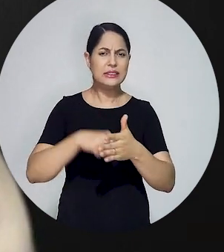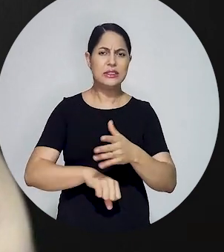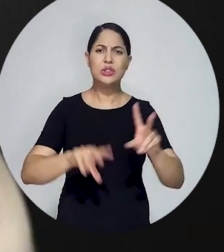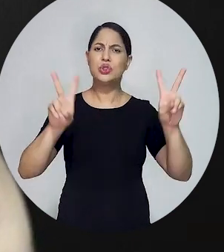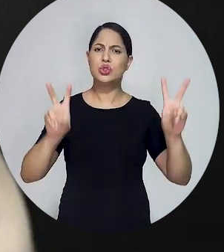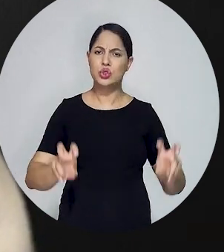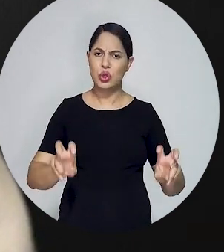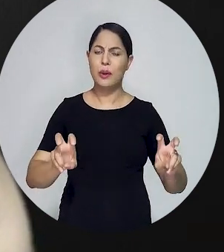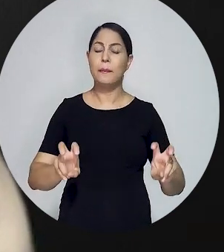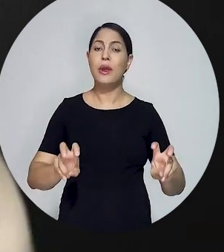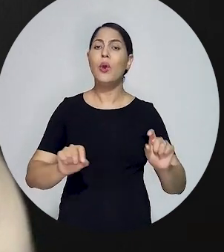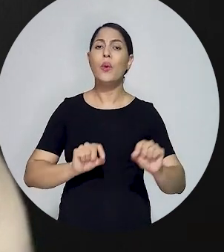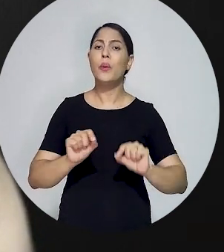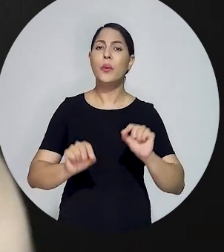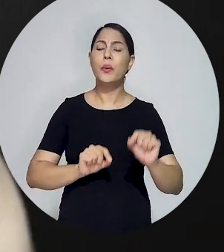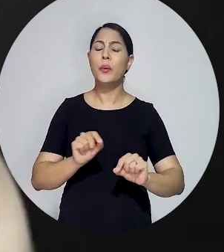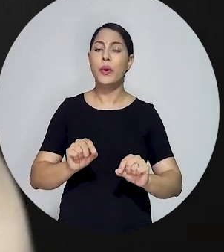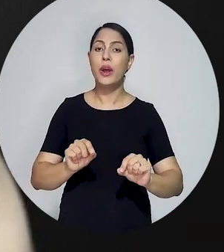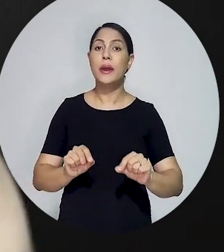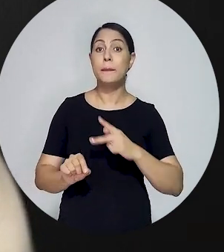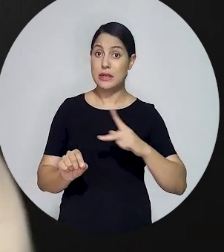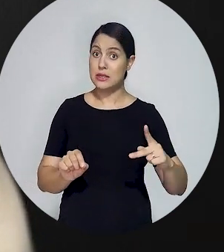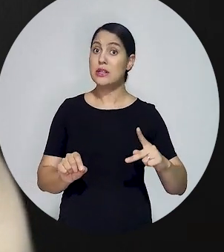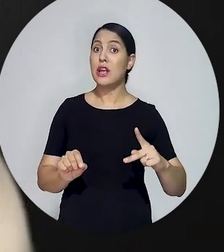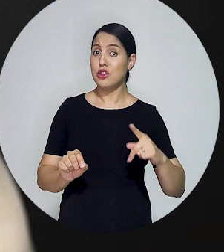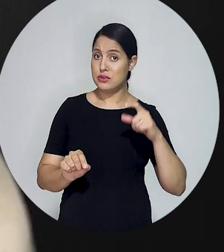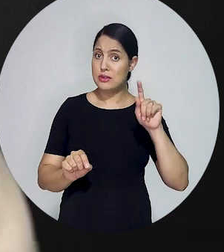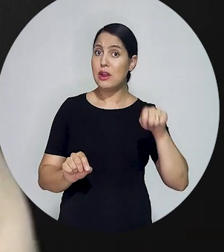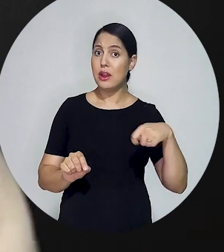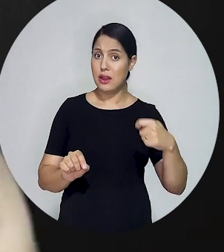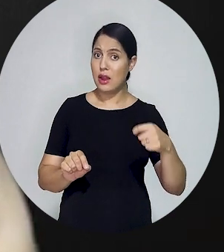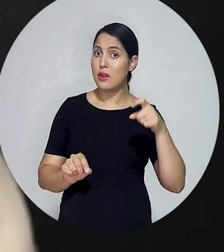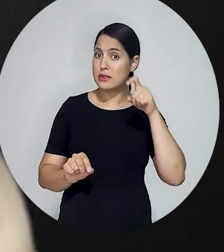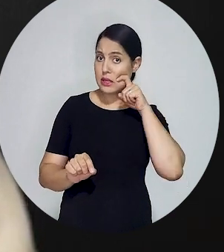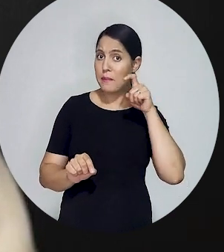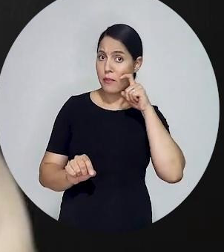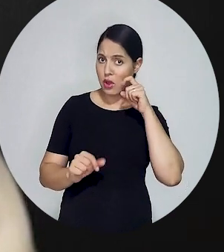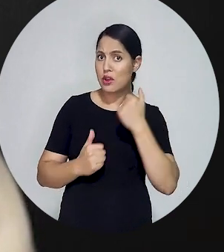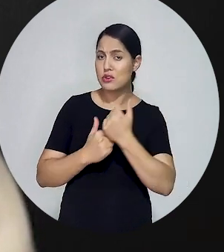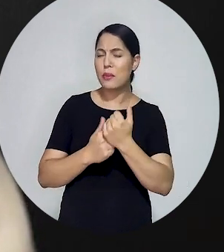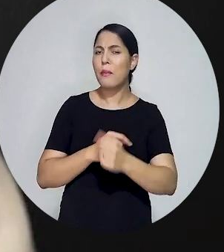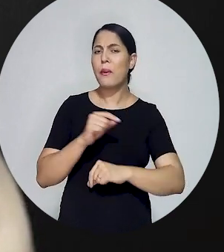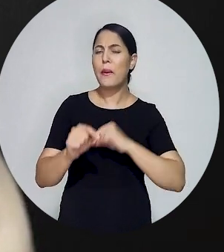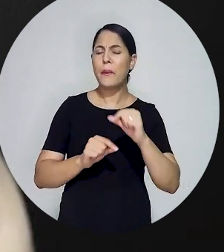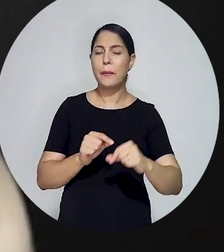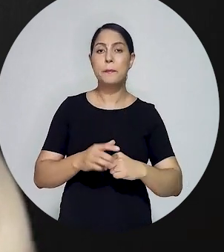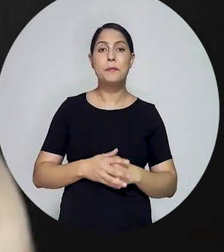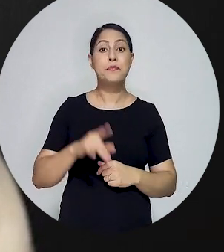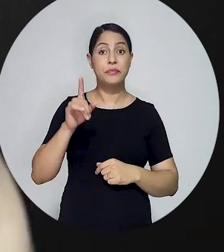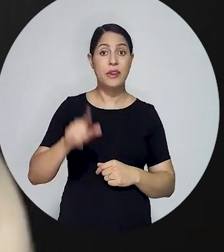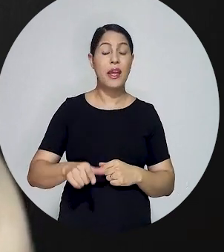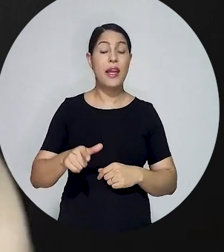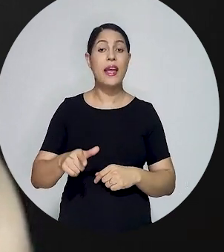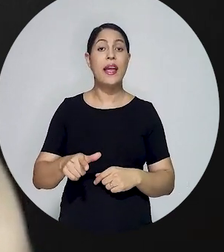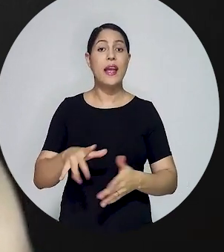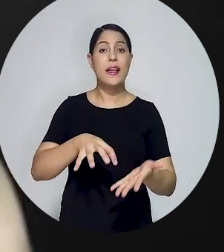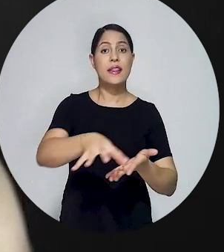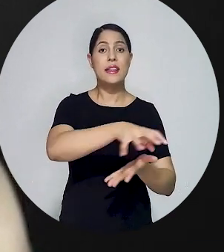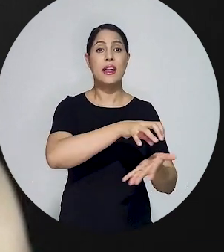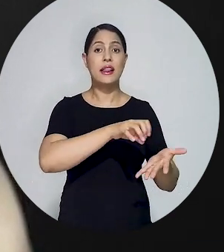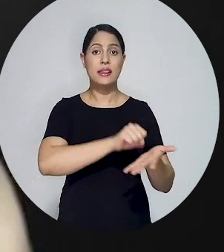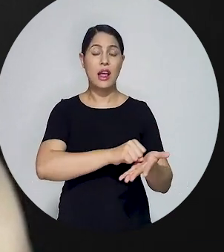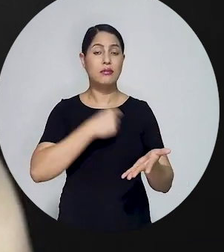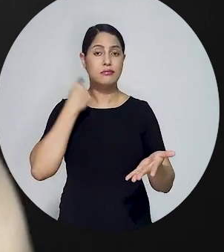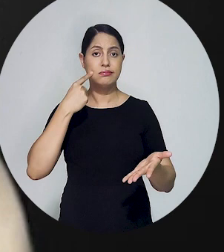nosso presidente e pela Comissão de Direito Previdenciário do Conselho Federal, é que o advogado e a advogada possam ter acesso aos dados do